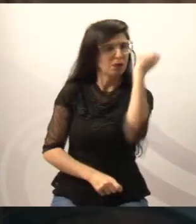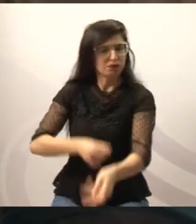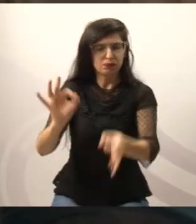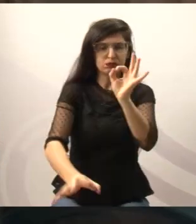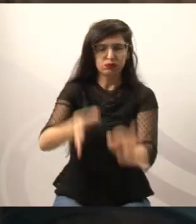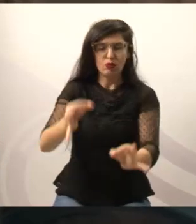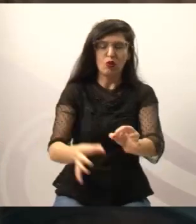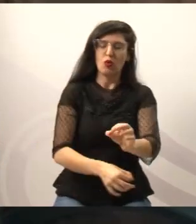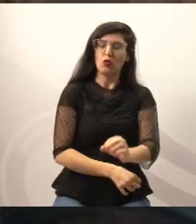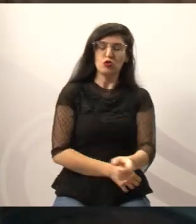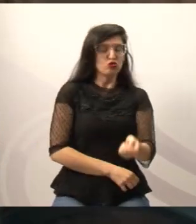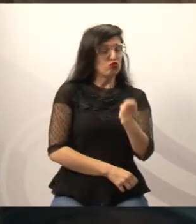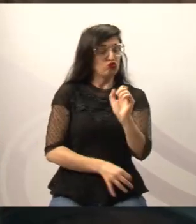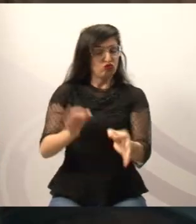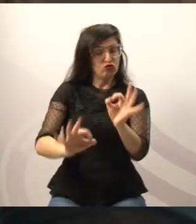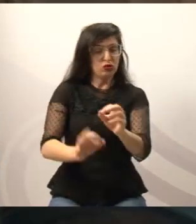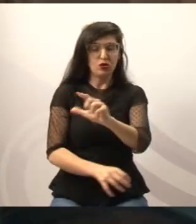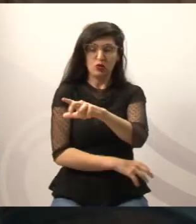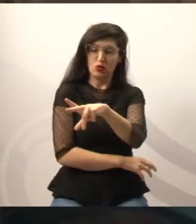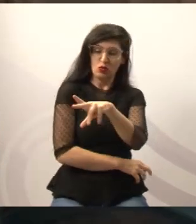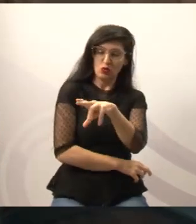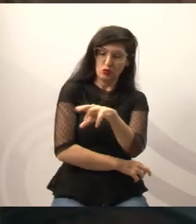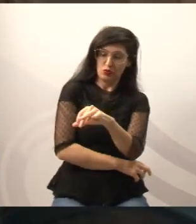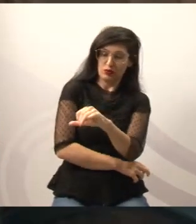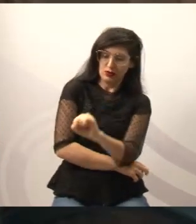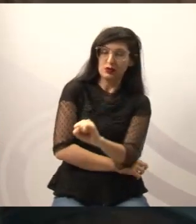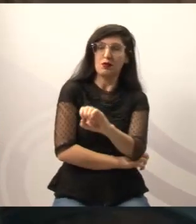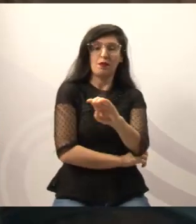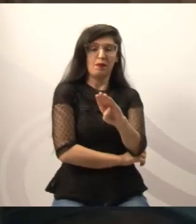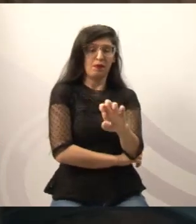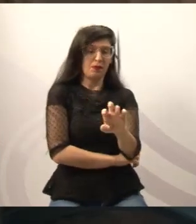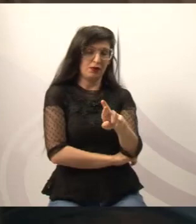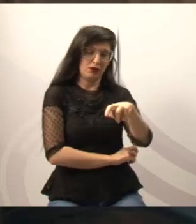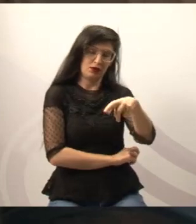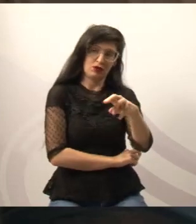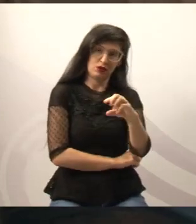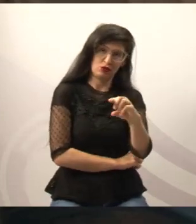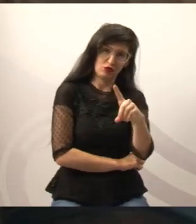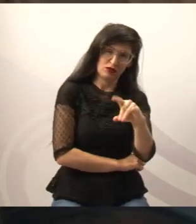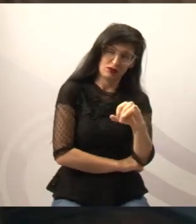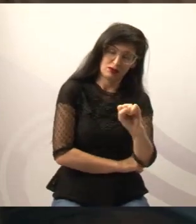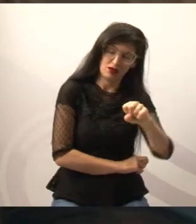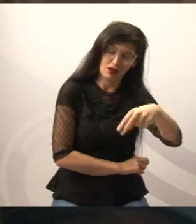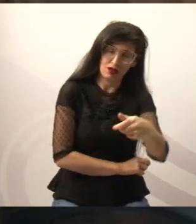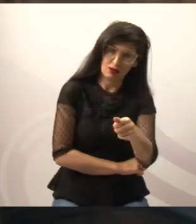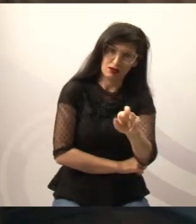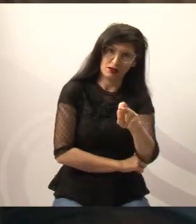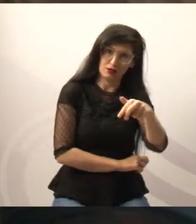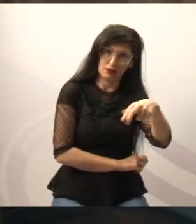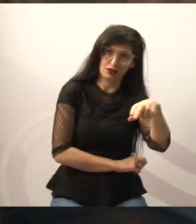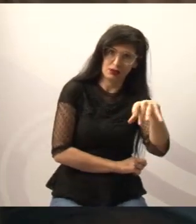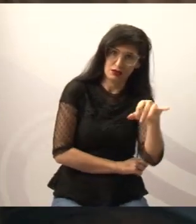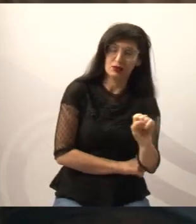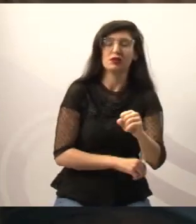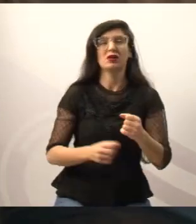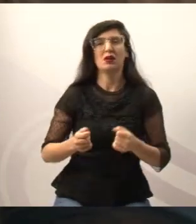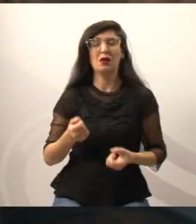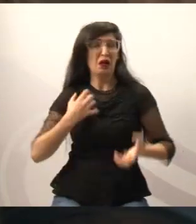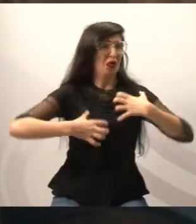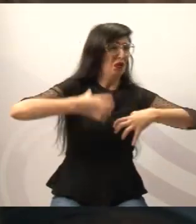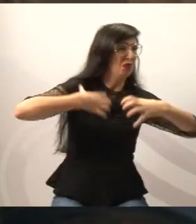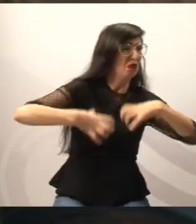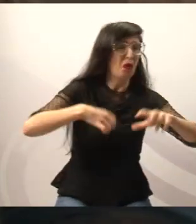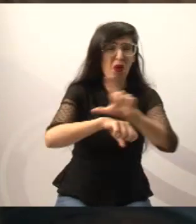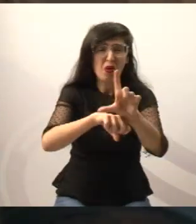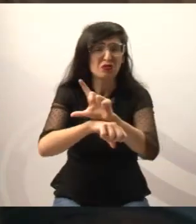Luiz Berdinarski, por conta que a gente está vendo o desespero do comércio e ninguém senta para conversar. O